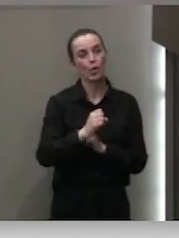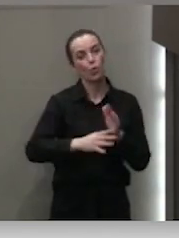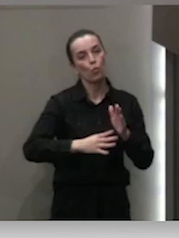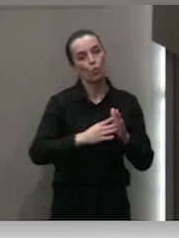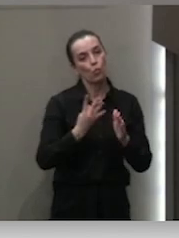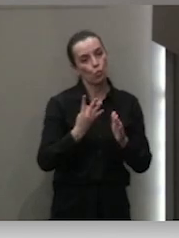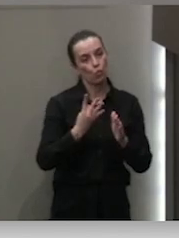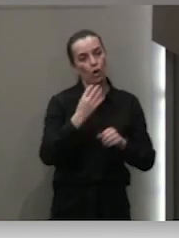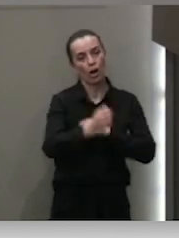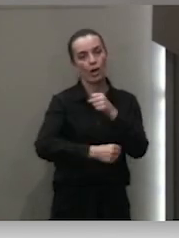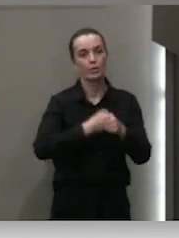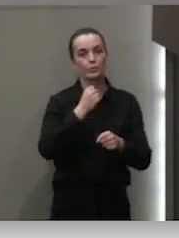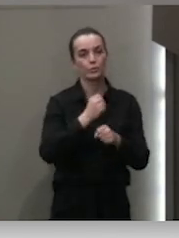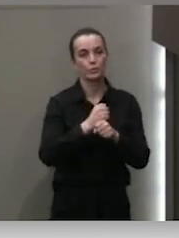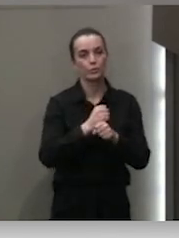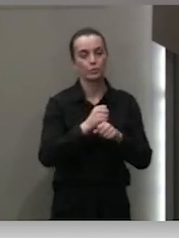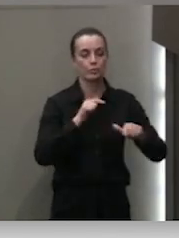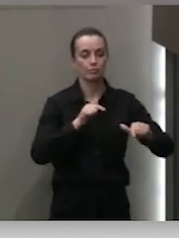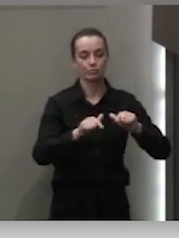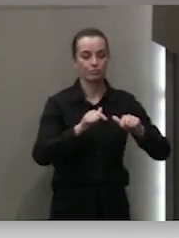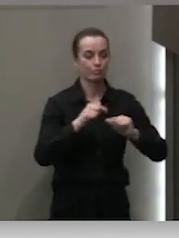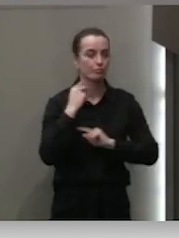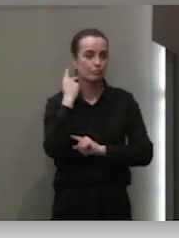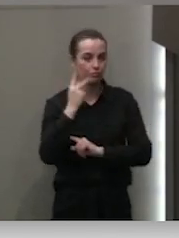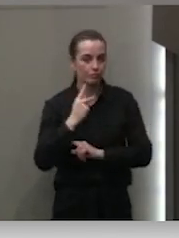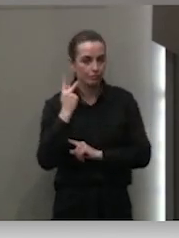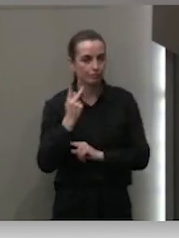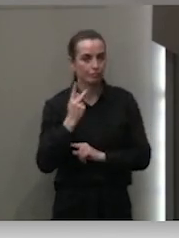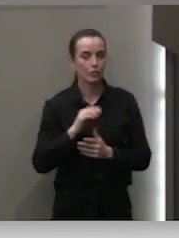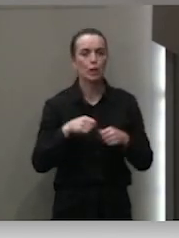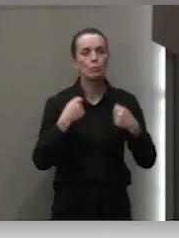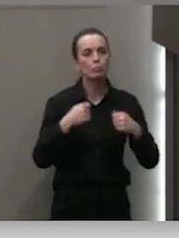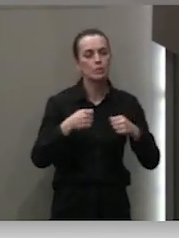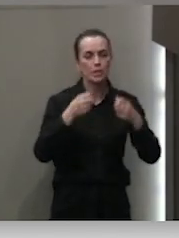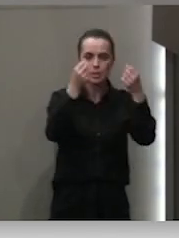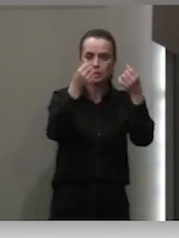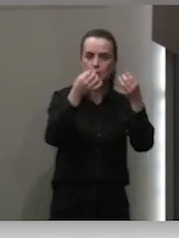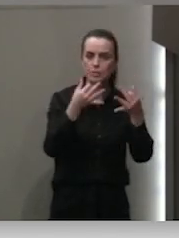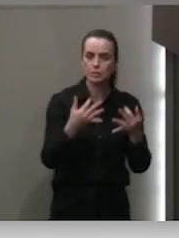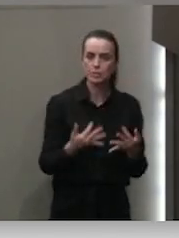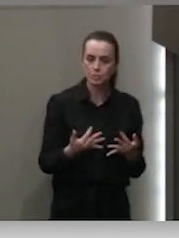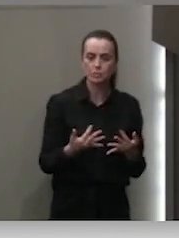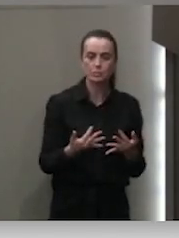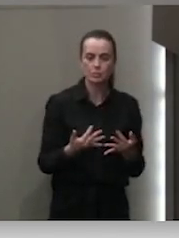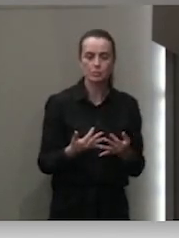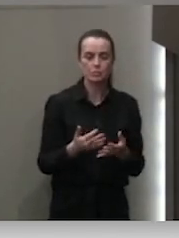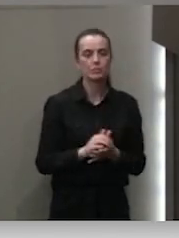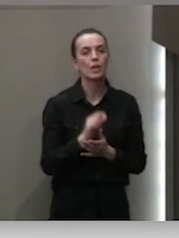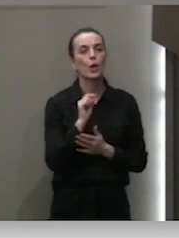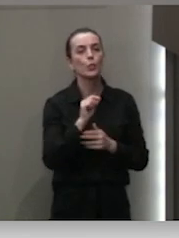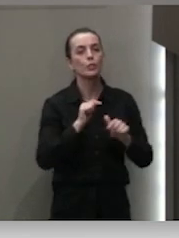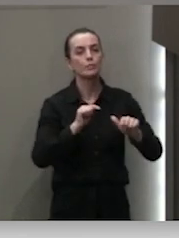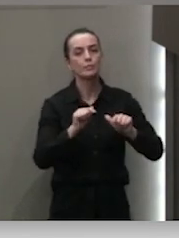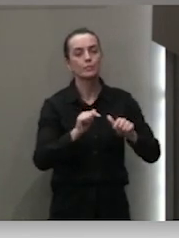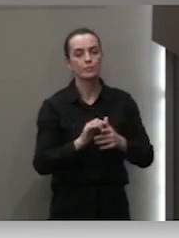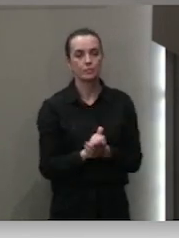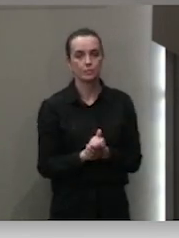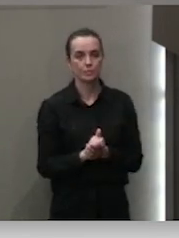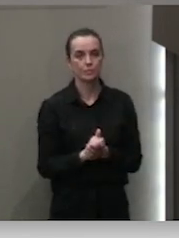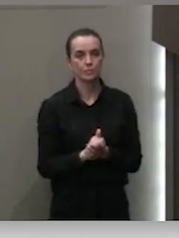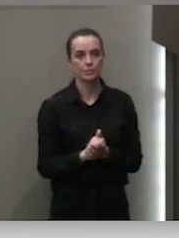Mandato é uma obrigação da gente fazer uma prestação de contas afinal